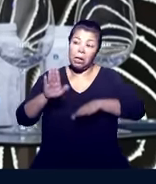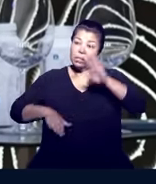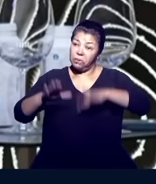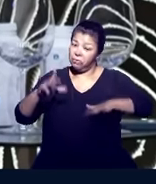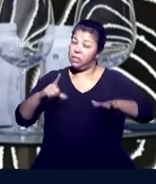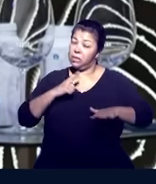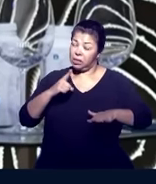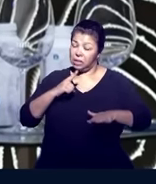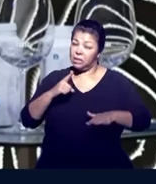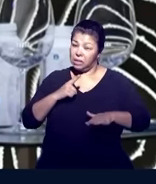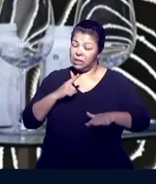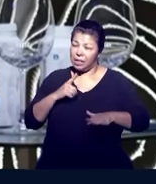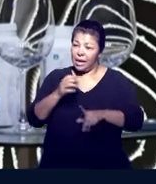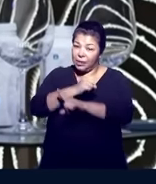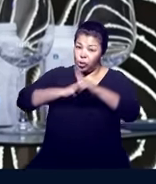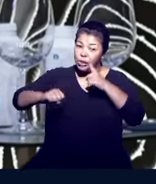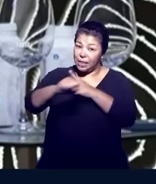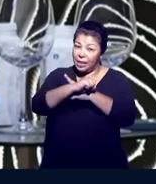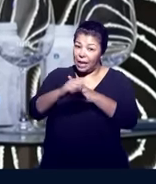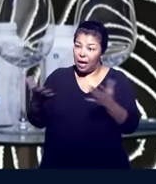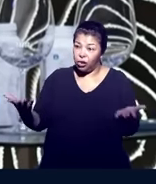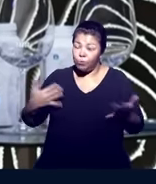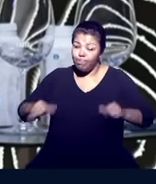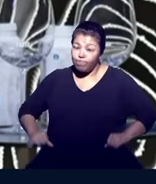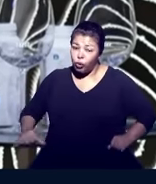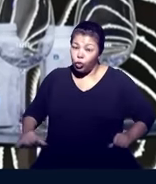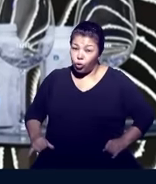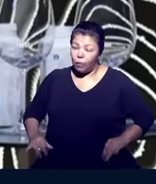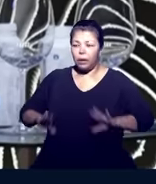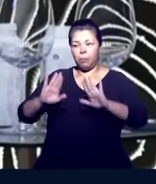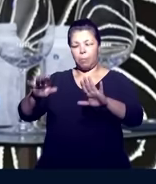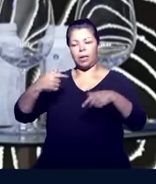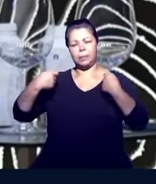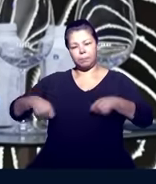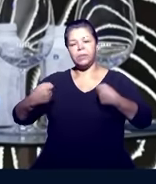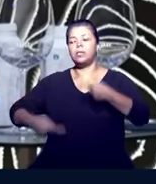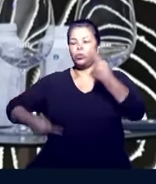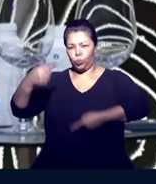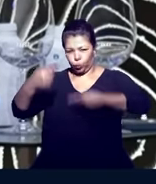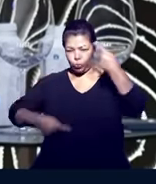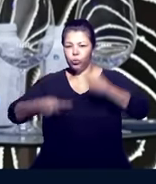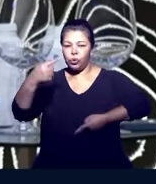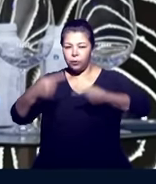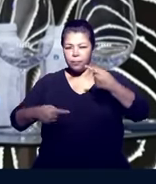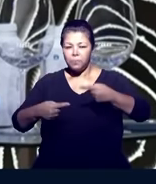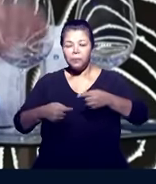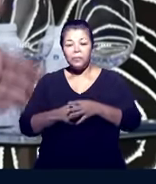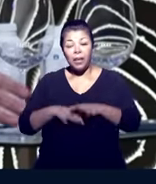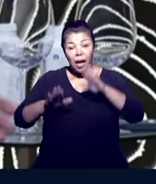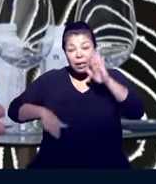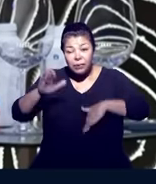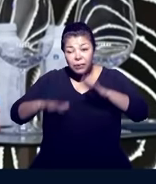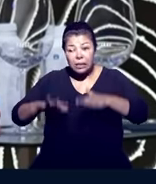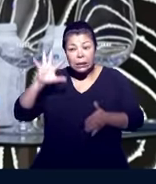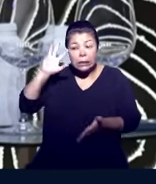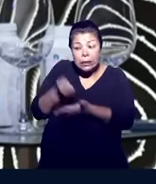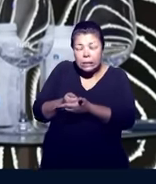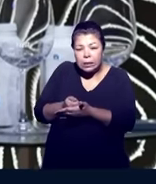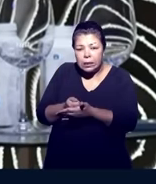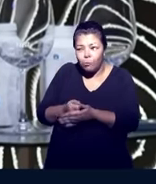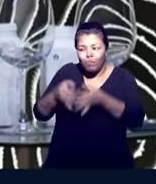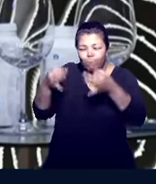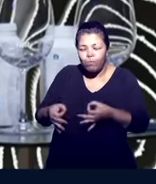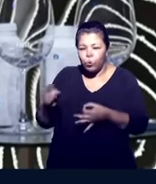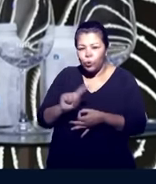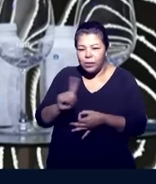se a decisão for injusta tô disposto a discutir tem problema nenhum ó essa decisão é injusta bom vamos rever